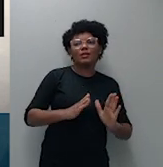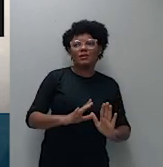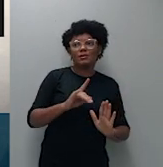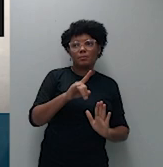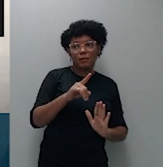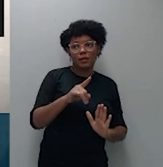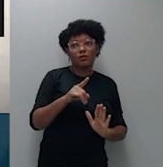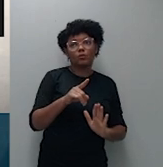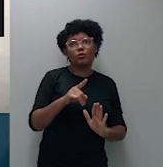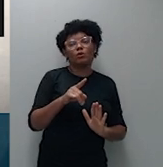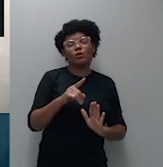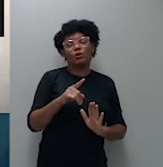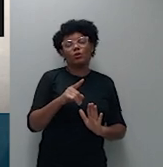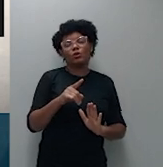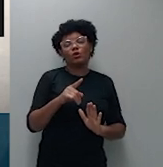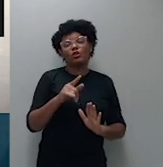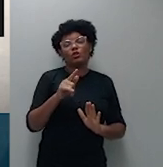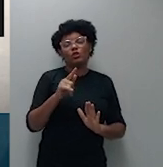Face